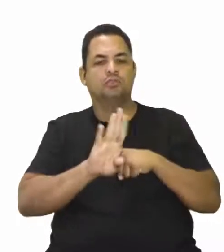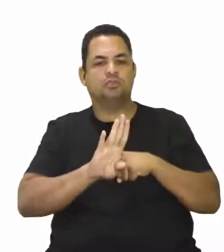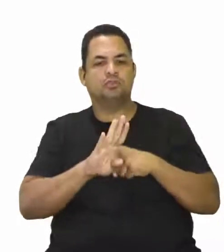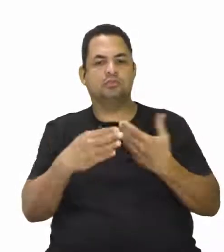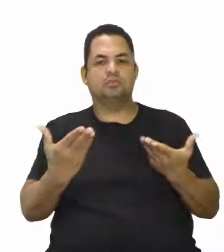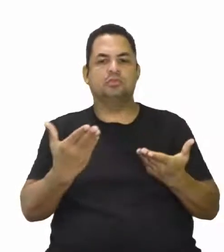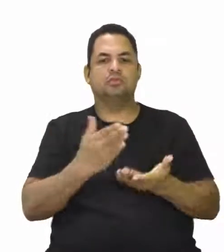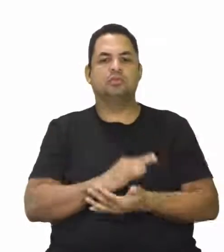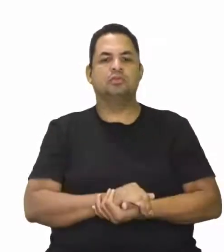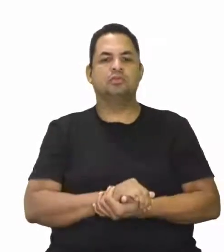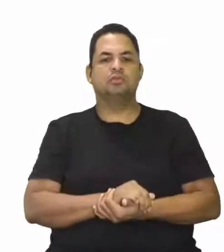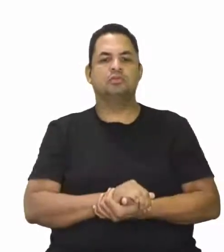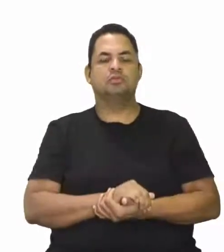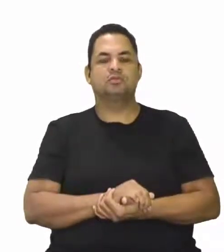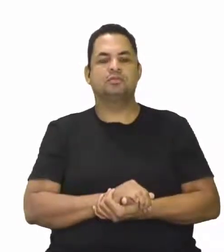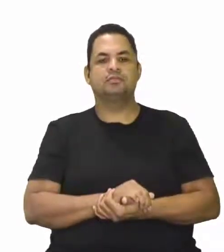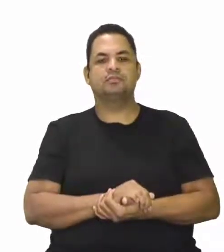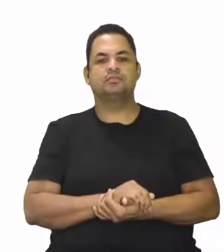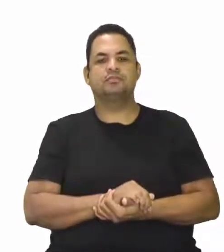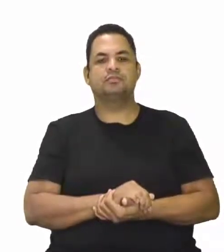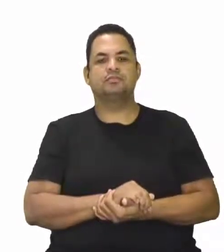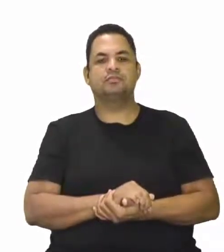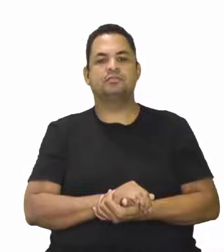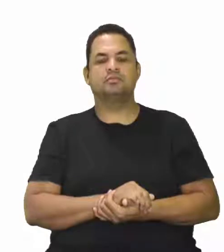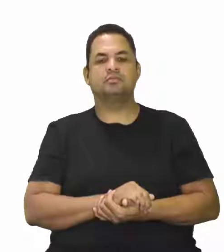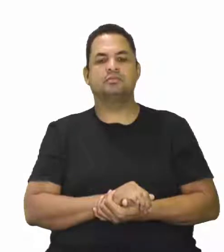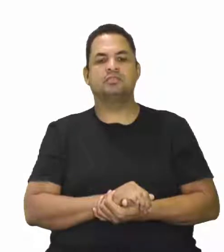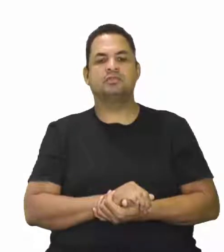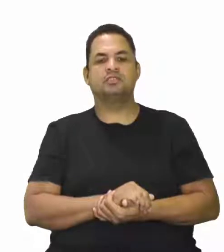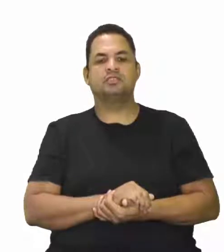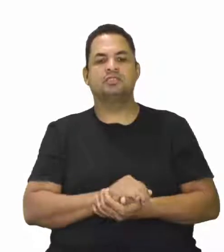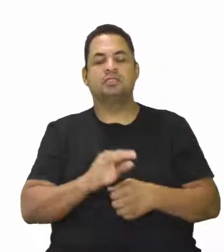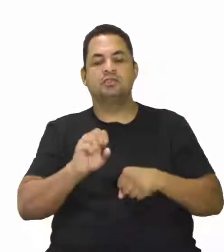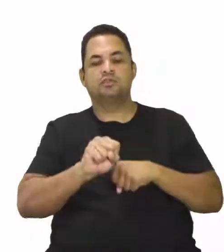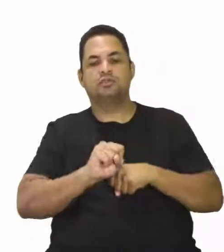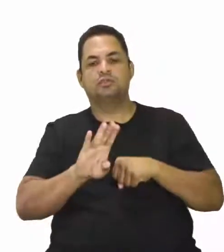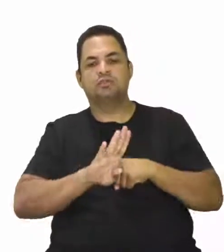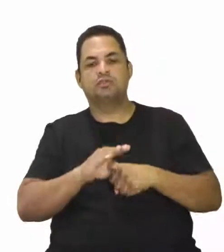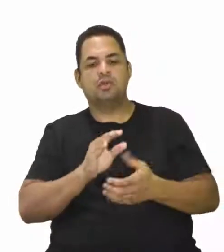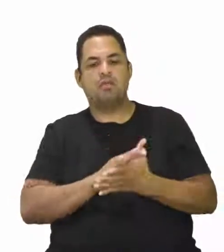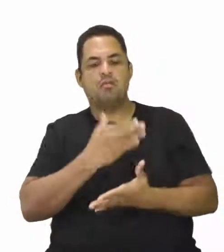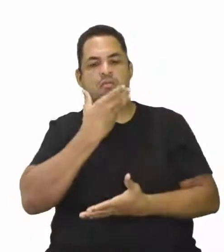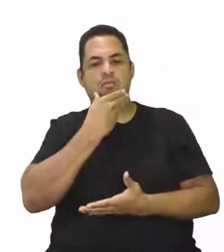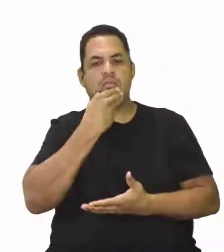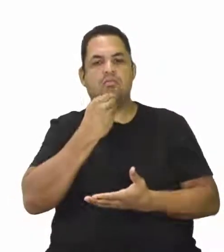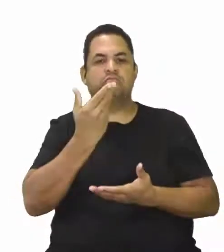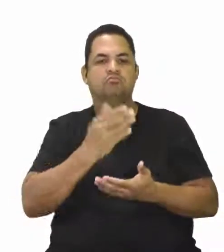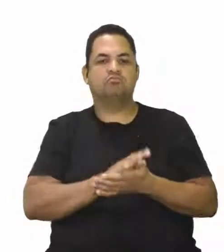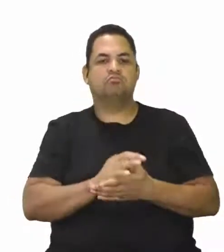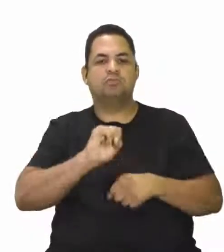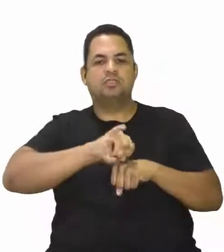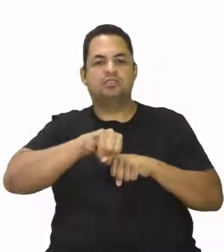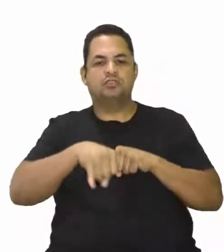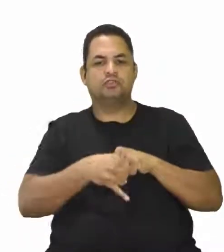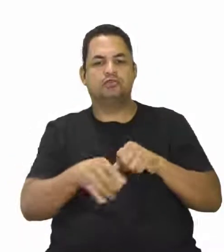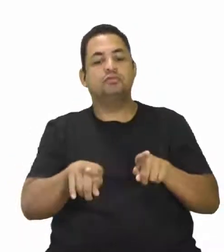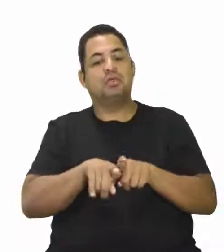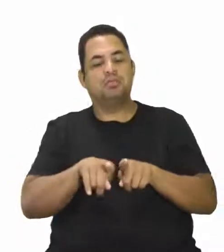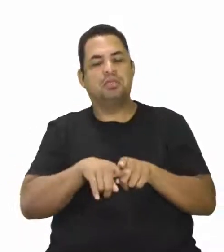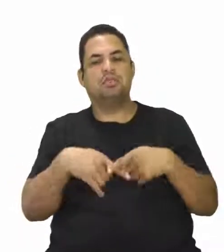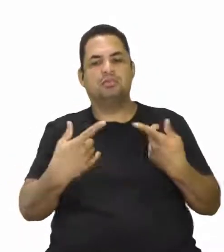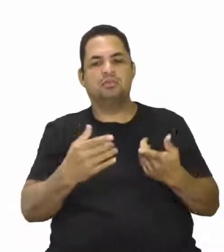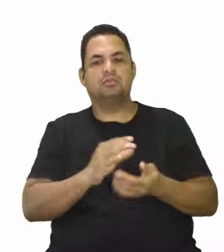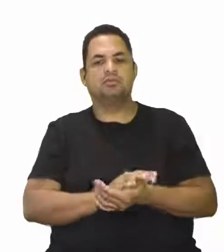Como ele vai concordar com o meu substantivo? Em gênero, se o meu substantivo é masculino, o meu adjetivo vai ser masculino. Se o